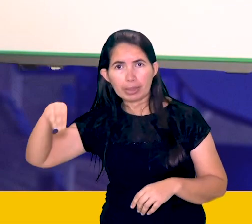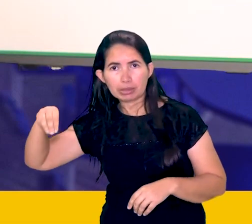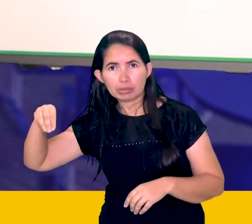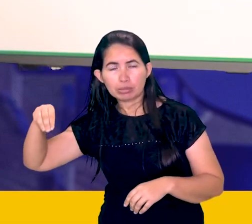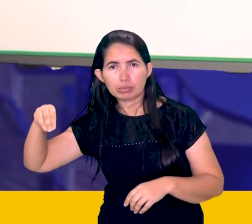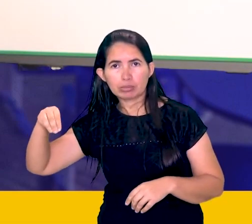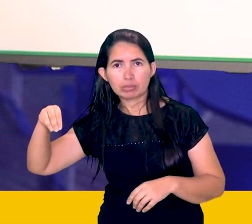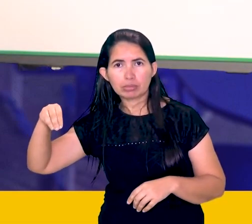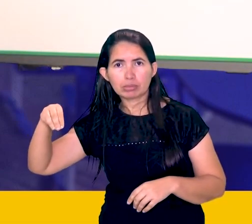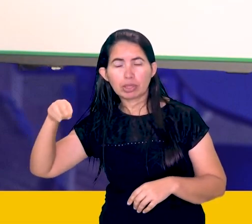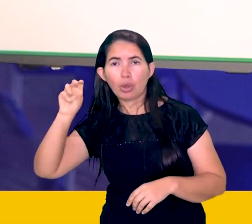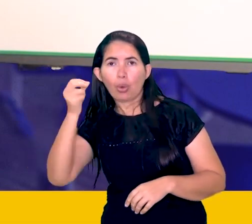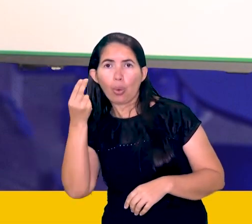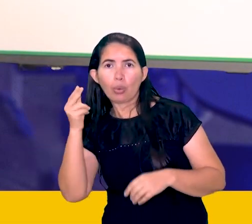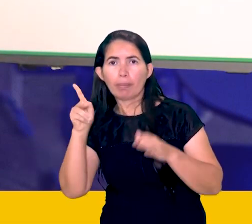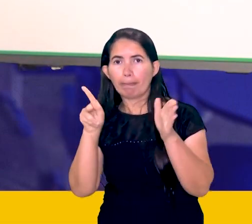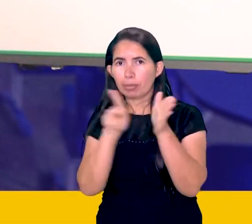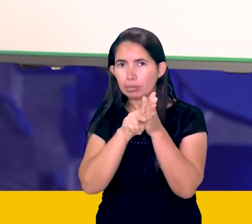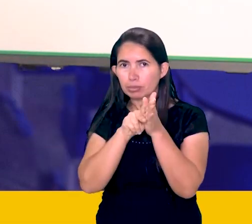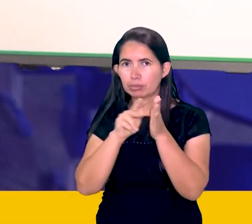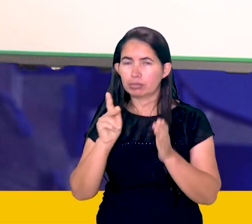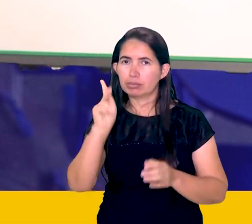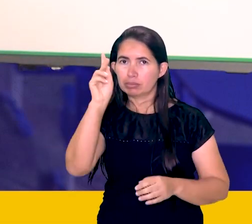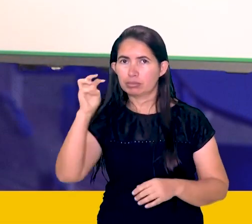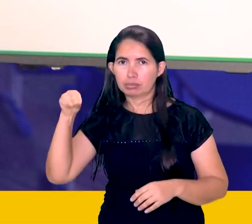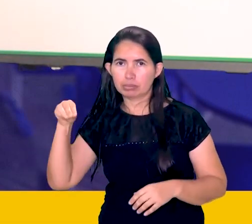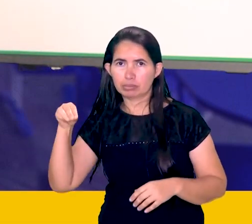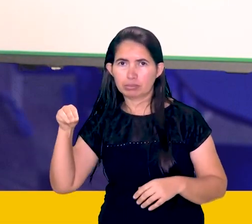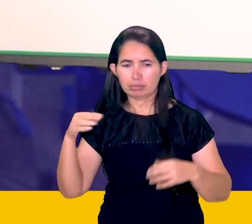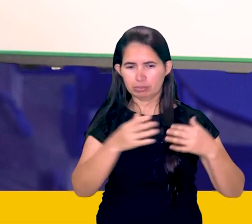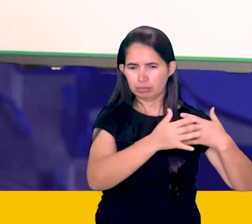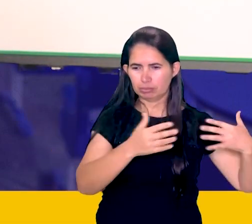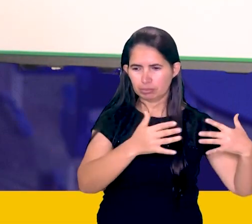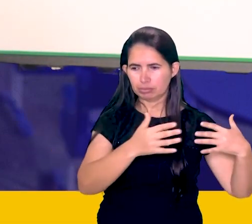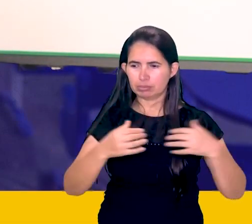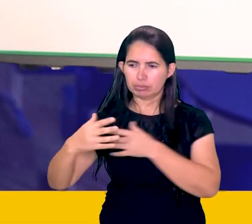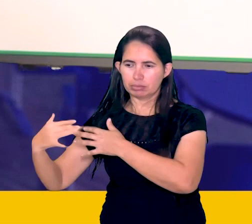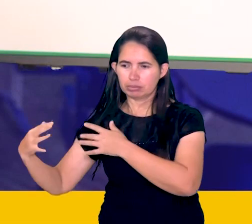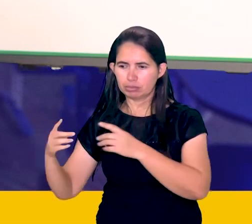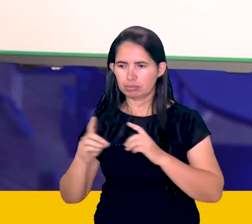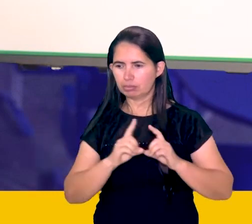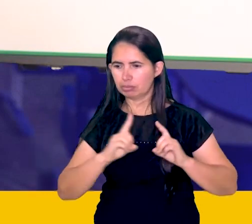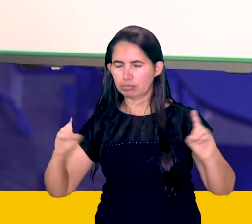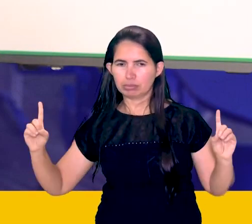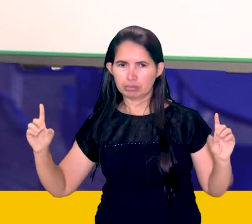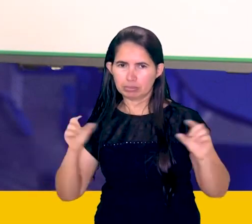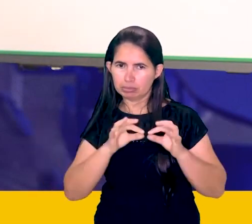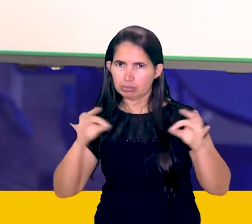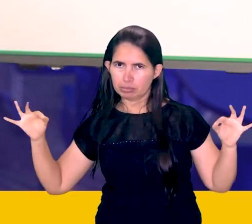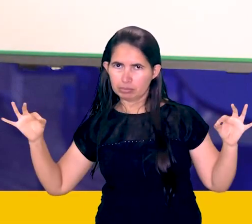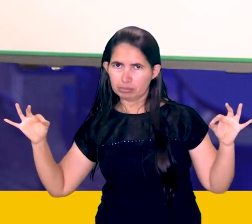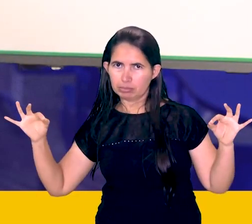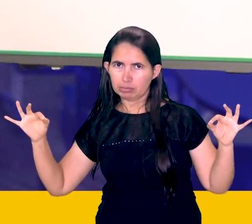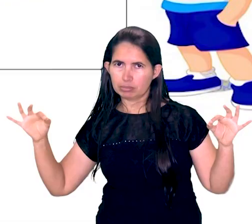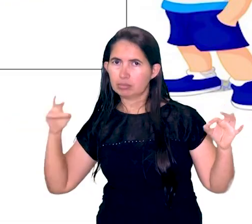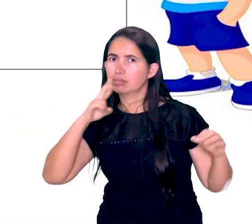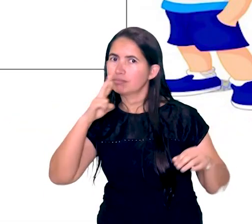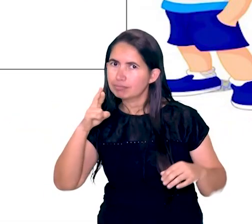metro? Ou o próprio quilômetro? Respondam aí. Olha, eu estou de olho, viu?